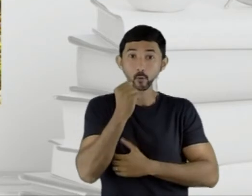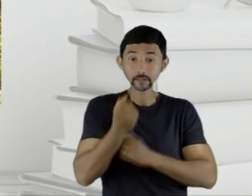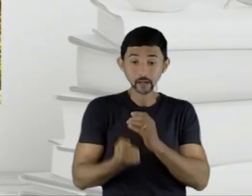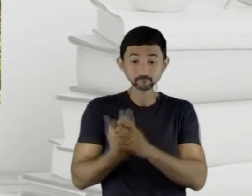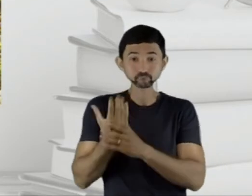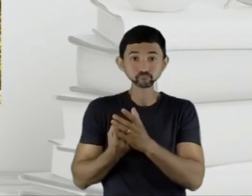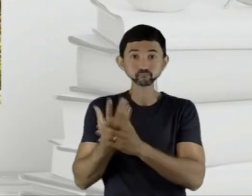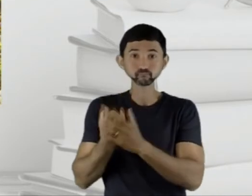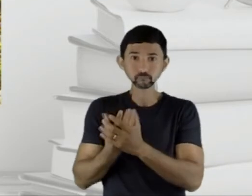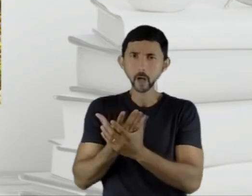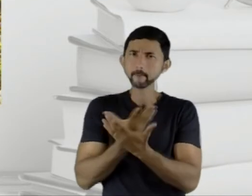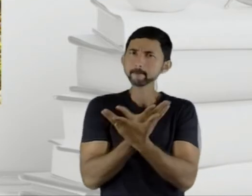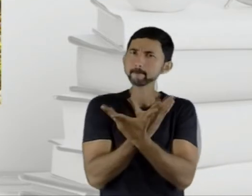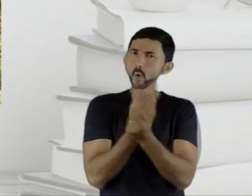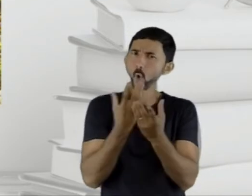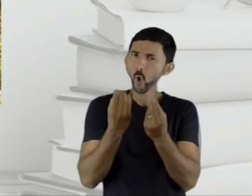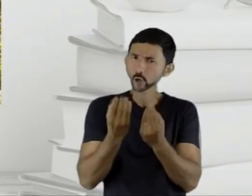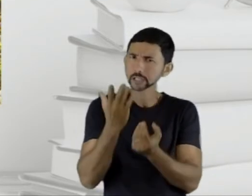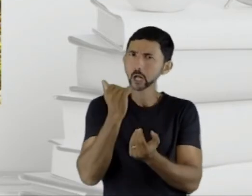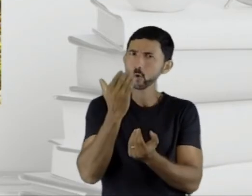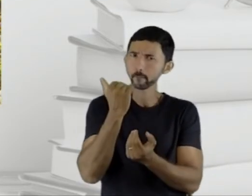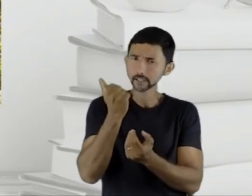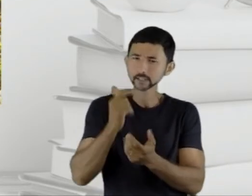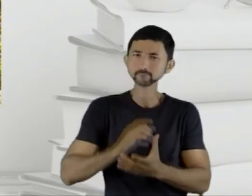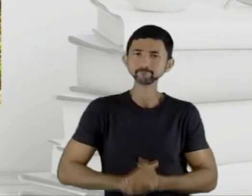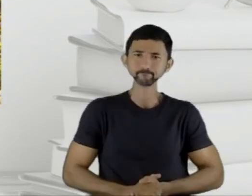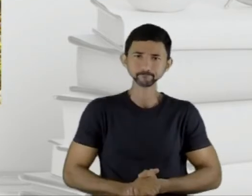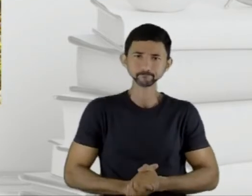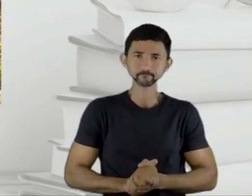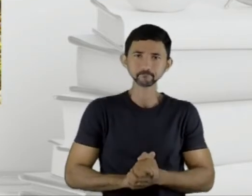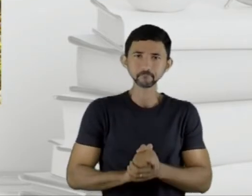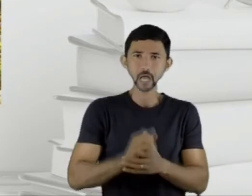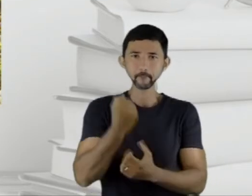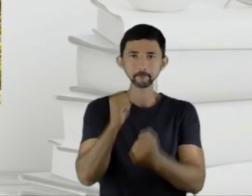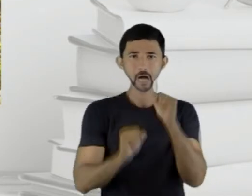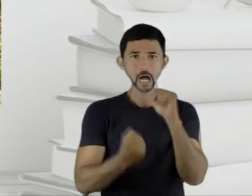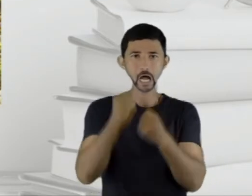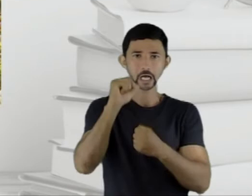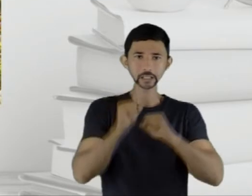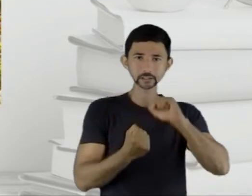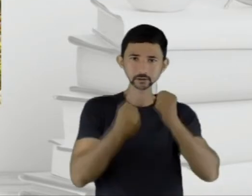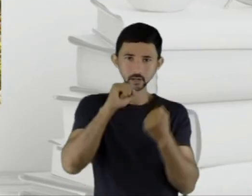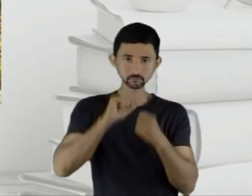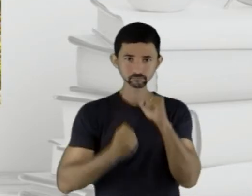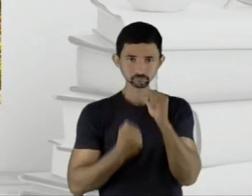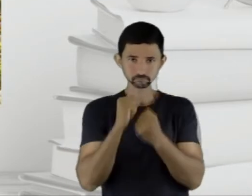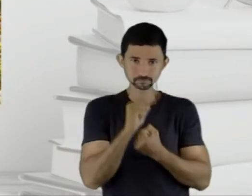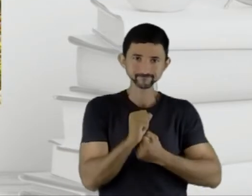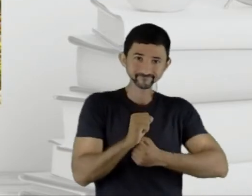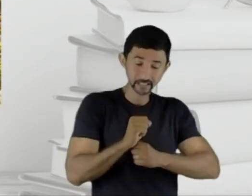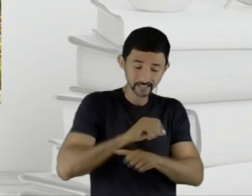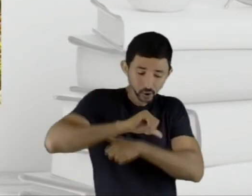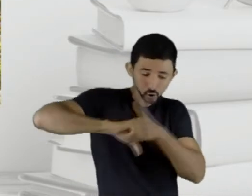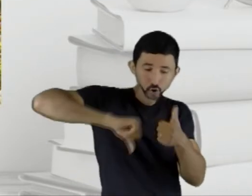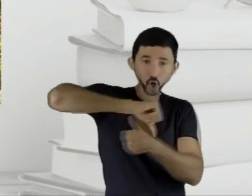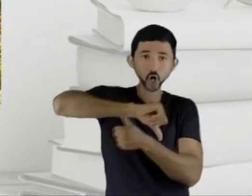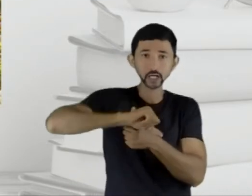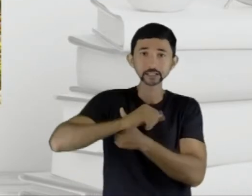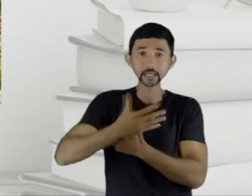alimentos. Até porque as máquinas, tá? Elas tomaram o lugar dos